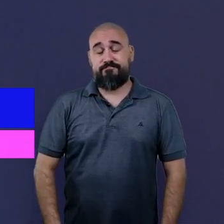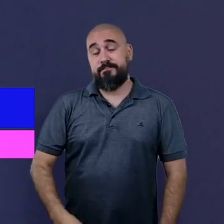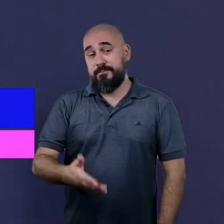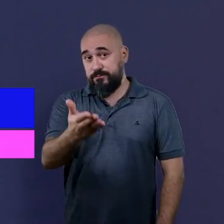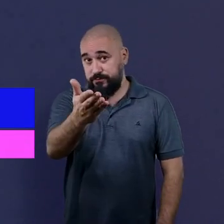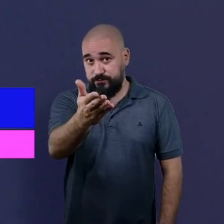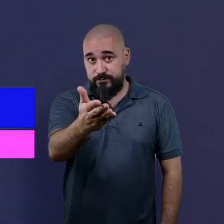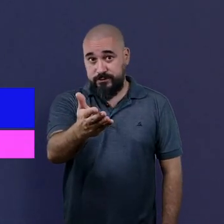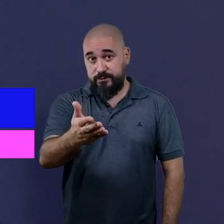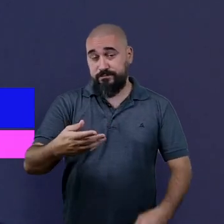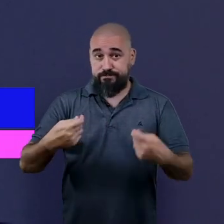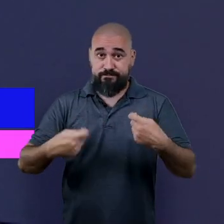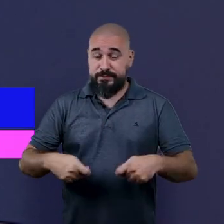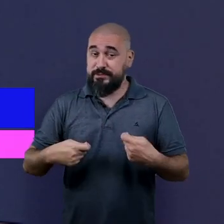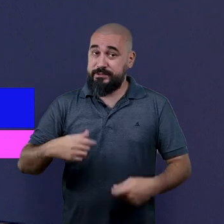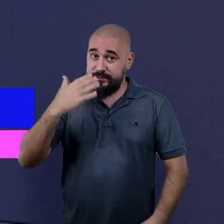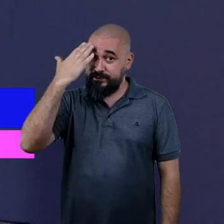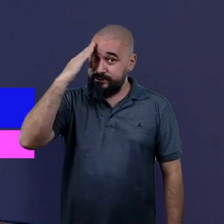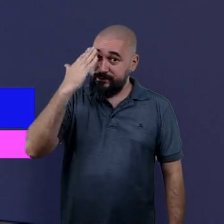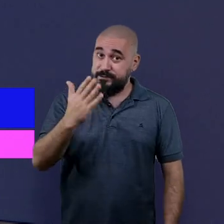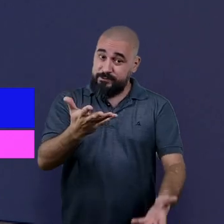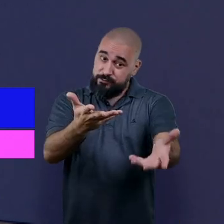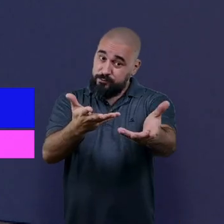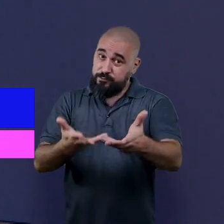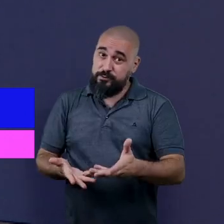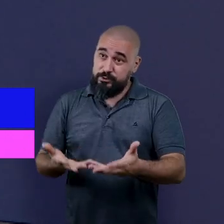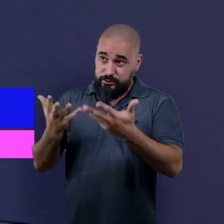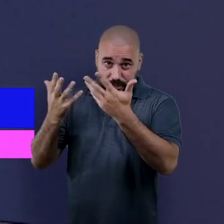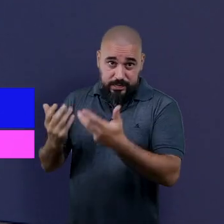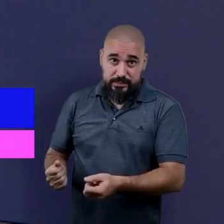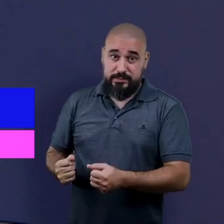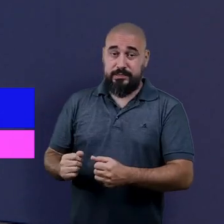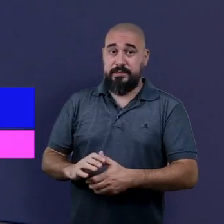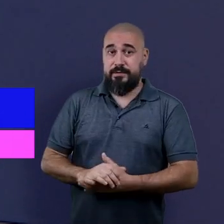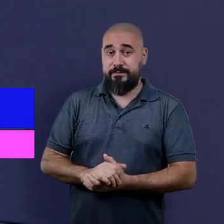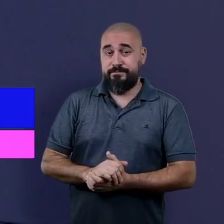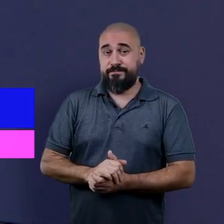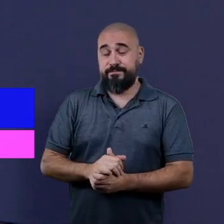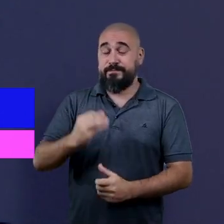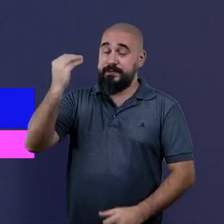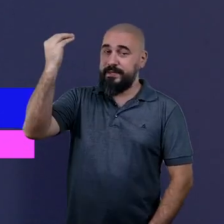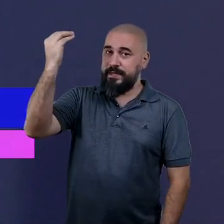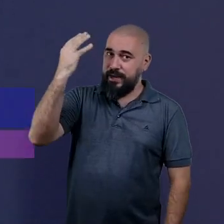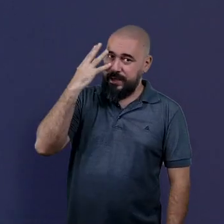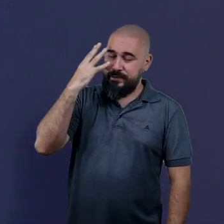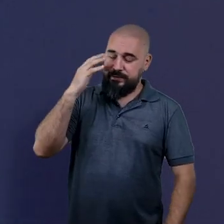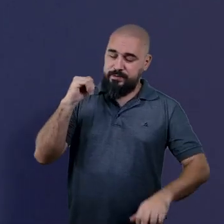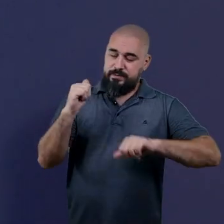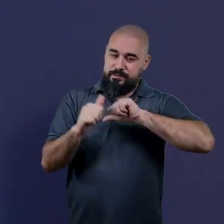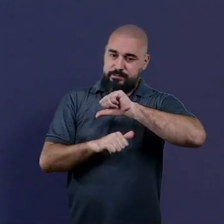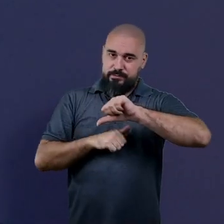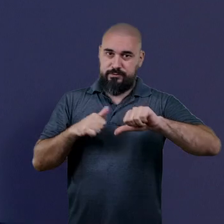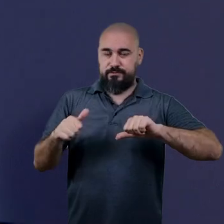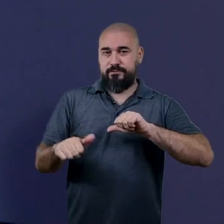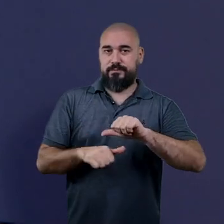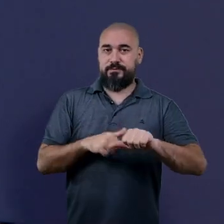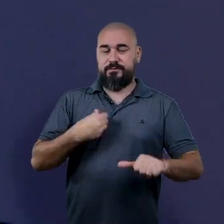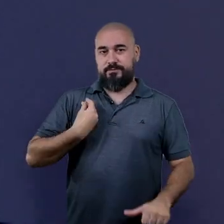para você esse convite. É o convite da graça, da transformação e da nova